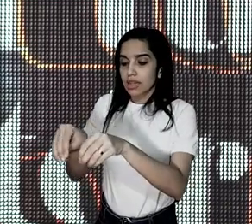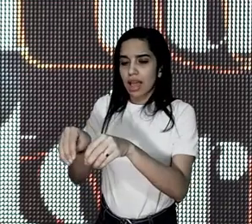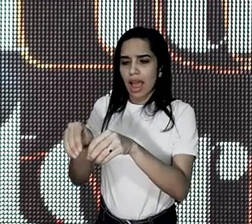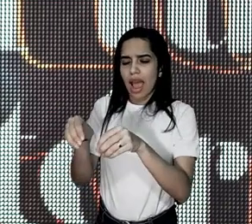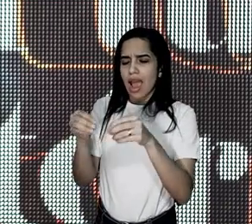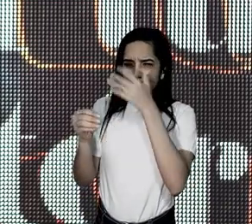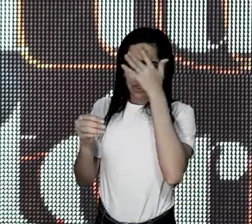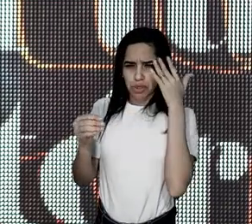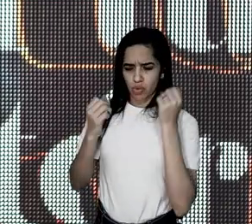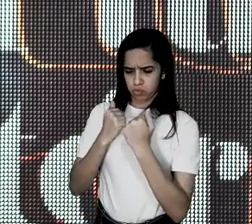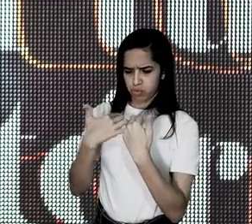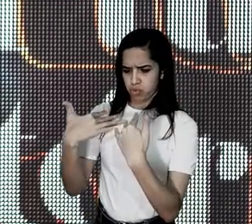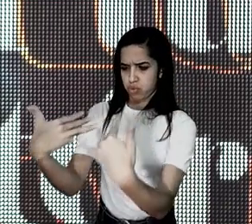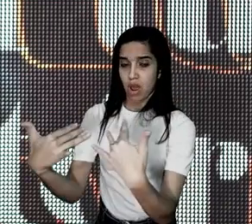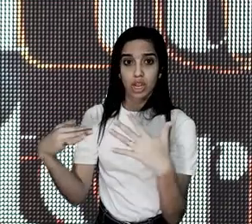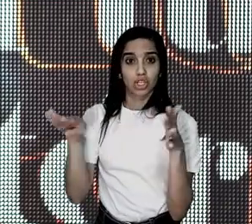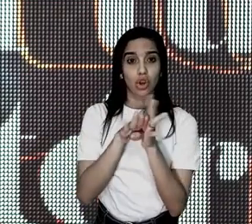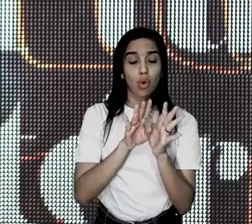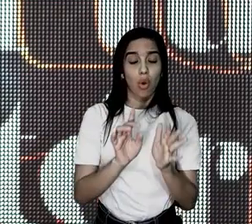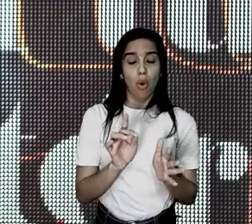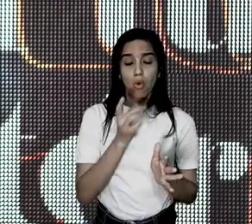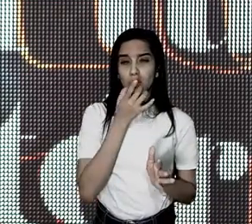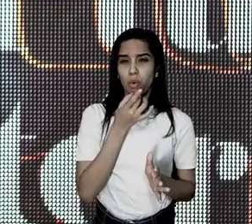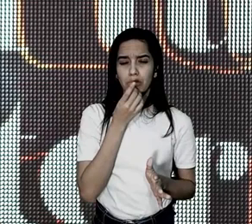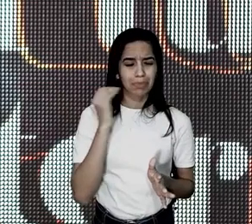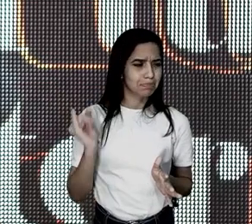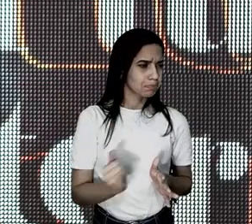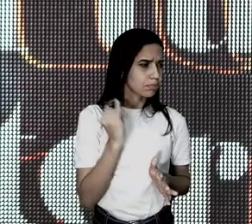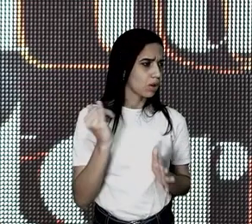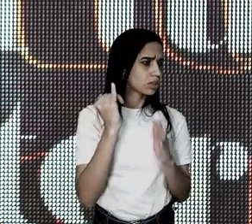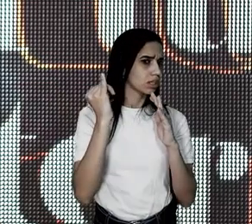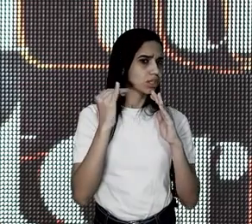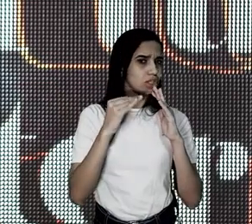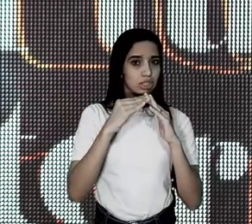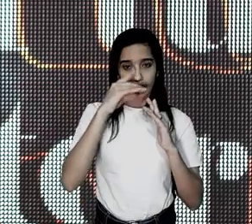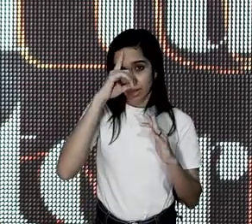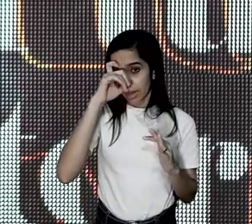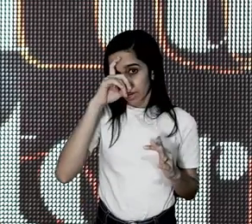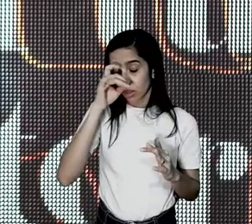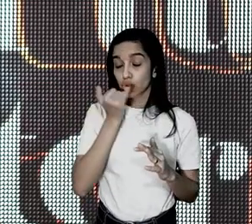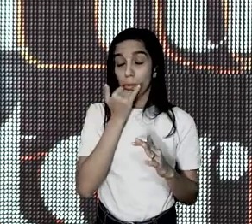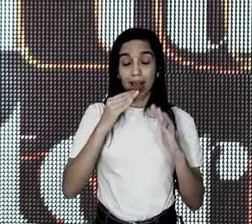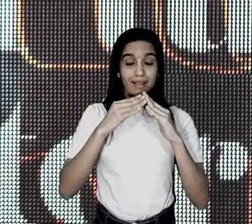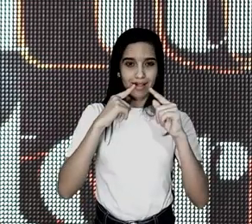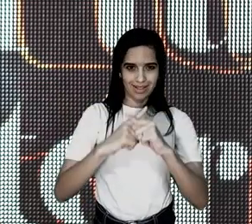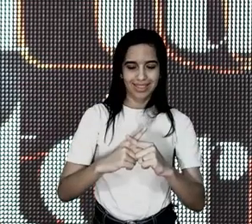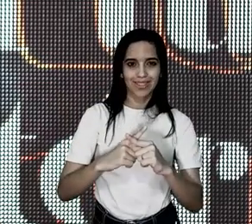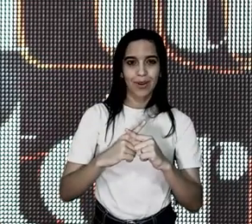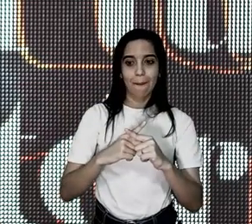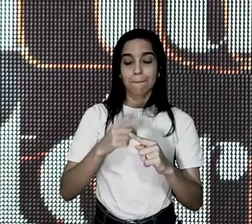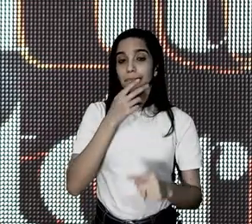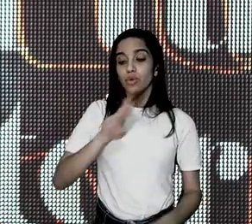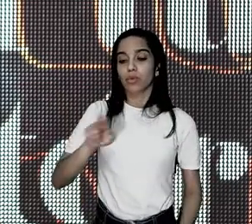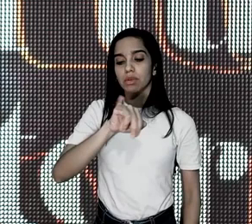mar. Eis que se chegou a ele um dos principais da sinagoga, chamado Jairo, e vendo-o, prostrou-se aos seus